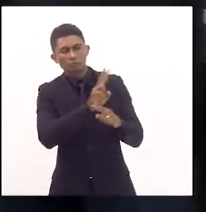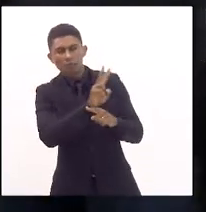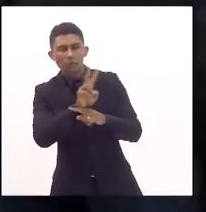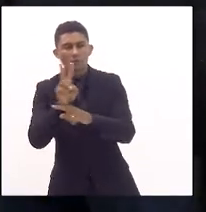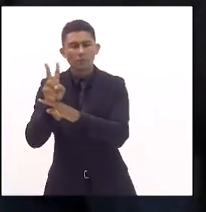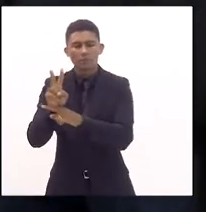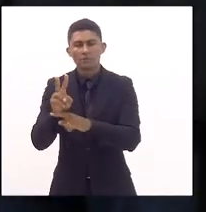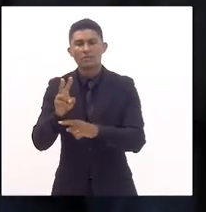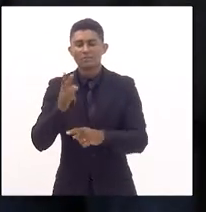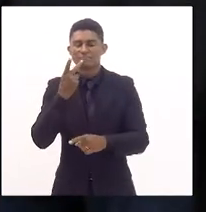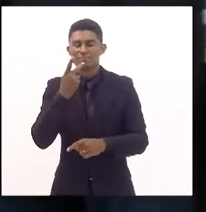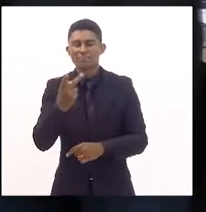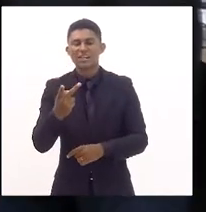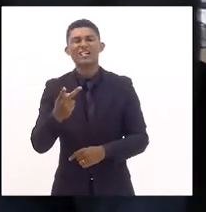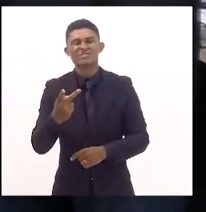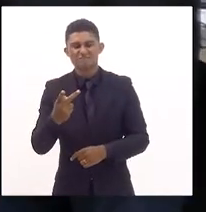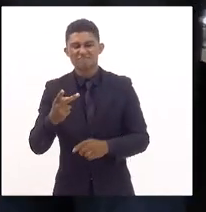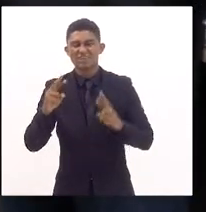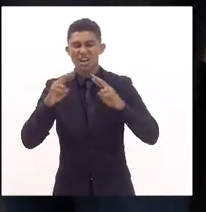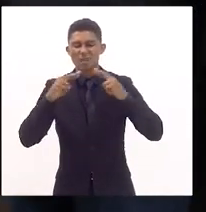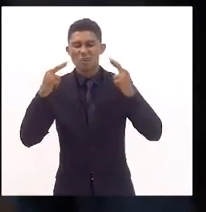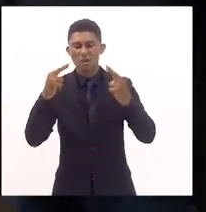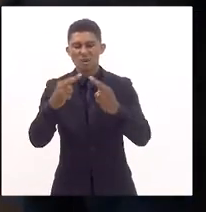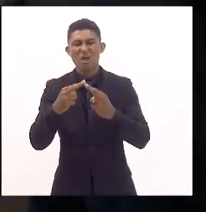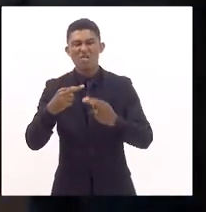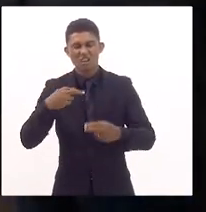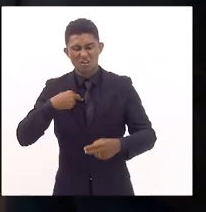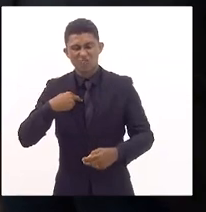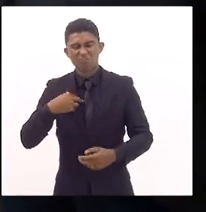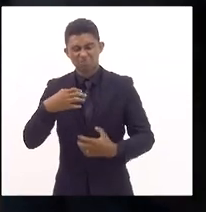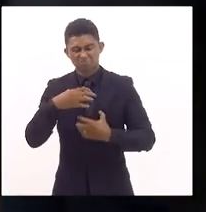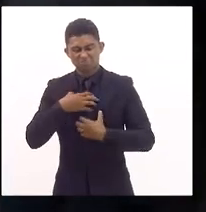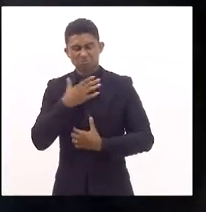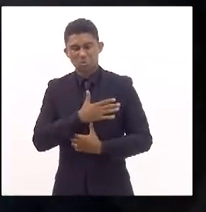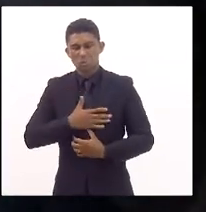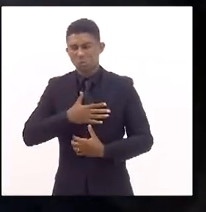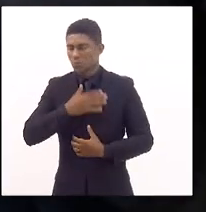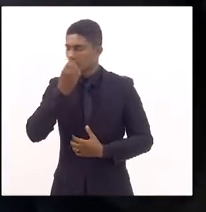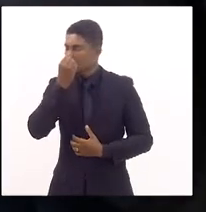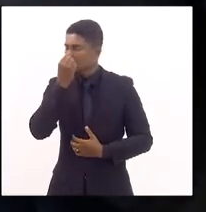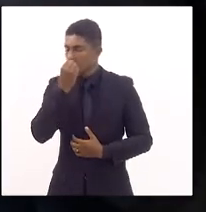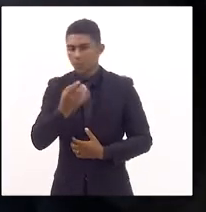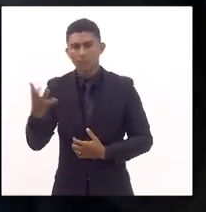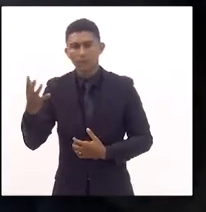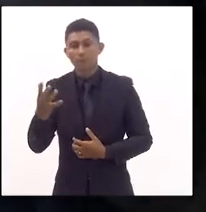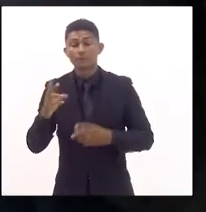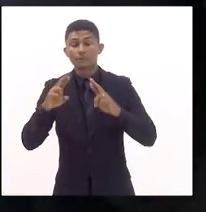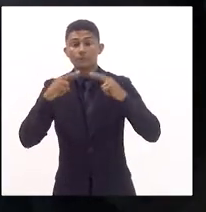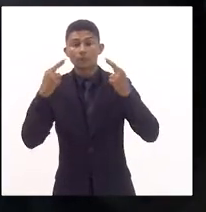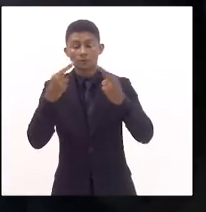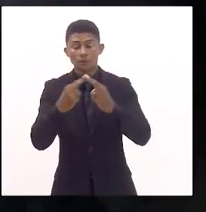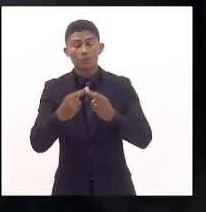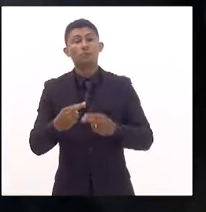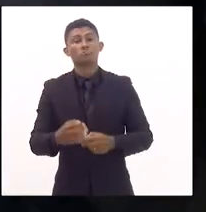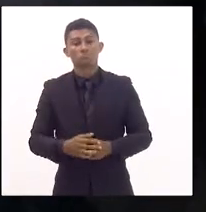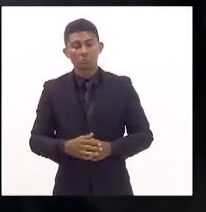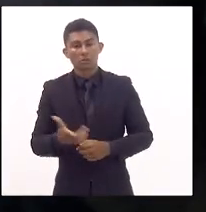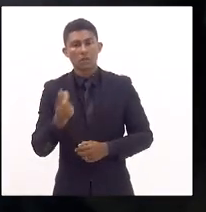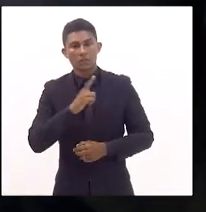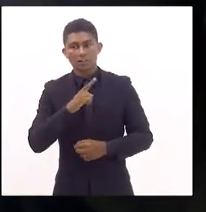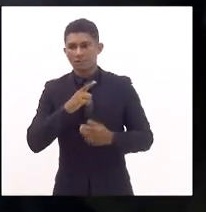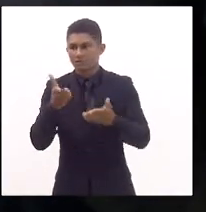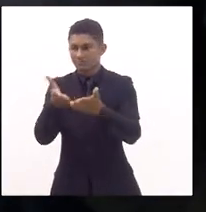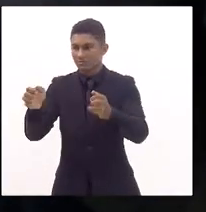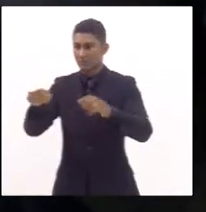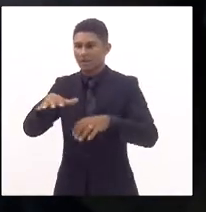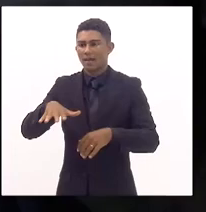Eu confesso que foi uma das melhores audiências que eu já participei nessa casa, com a participação de todos da